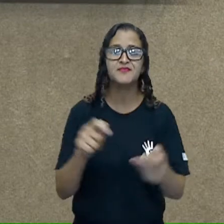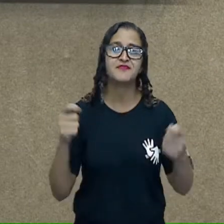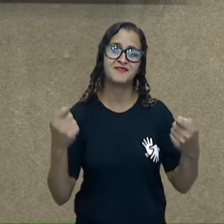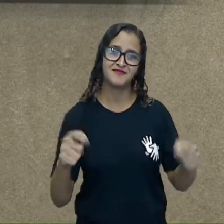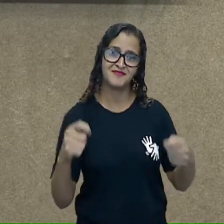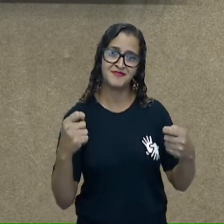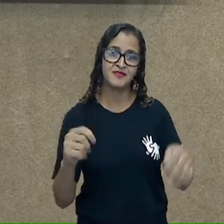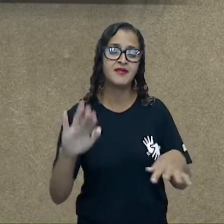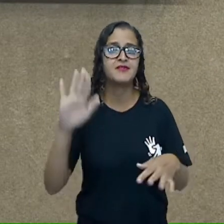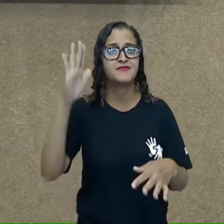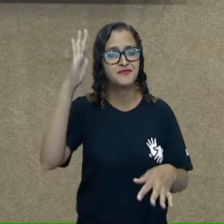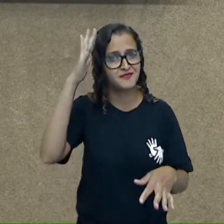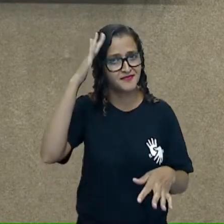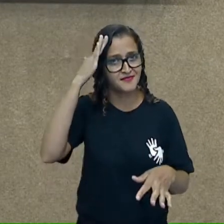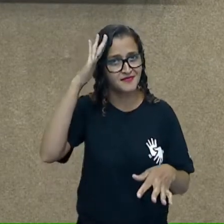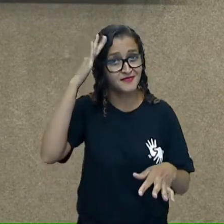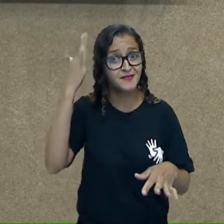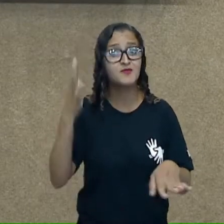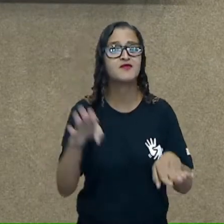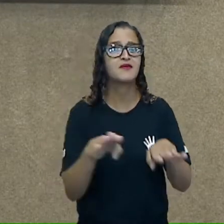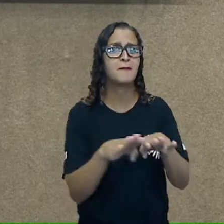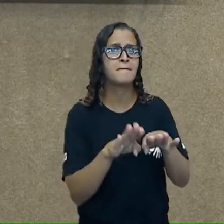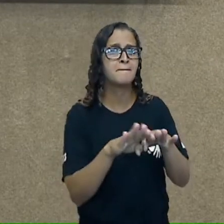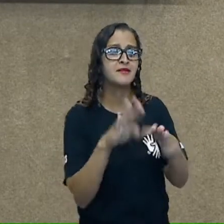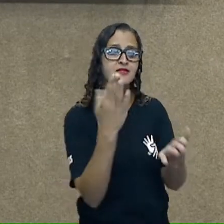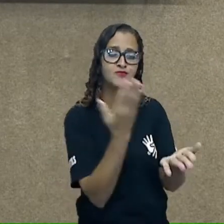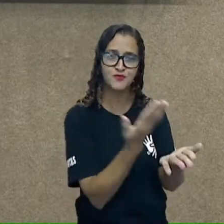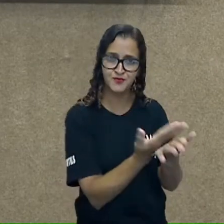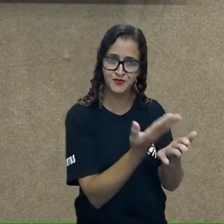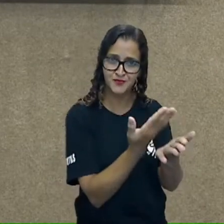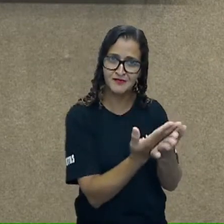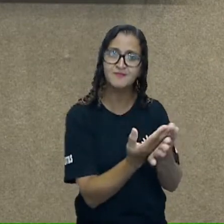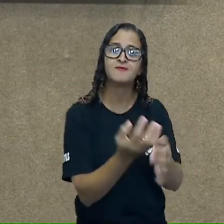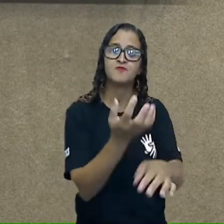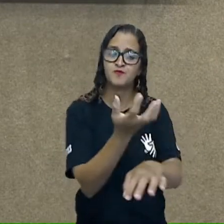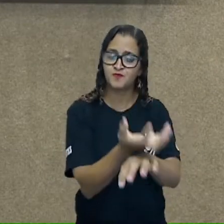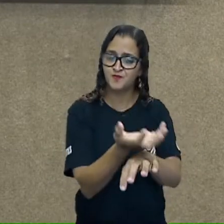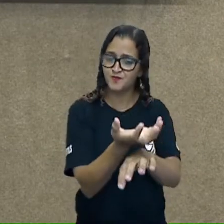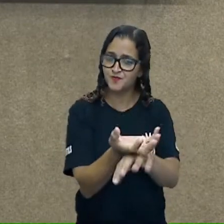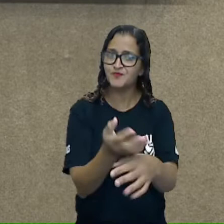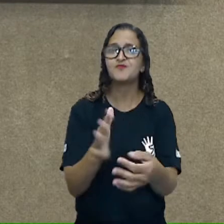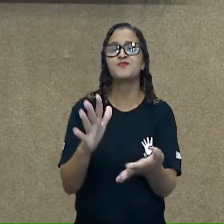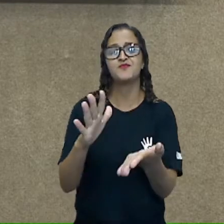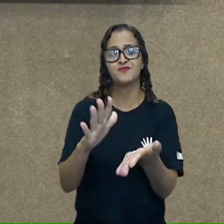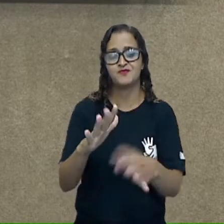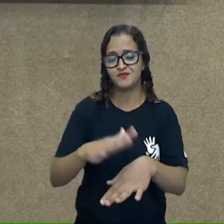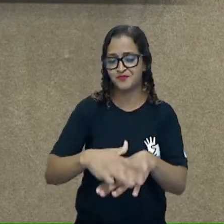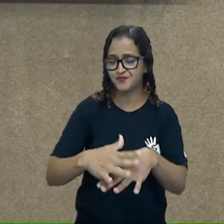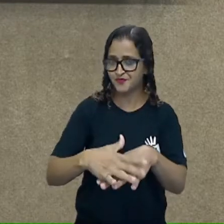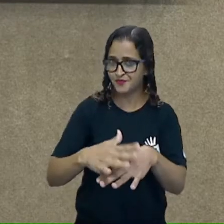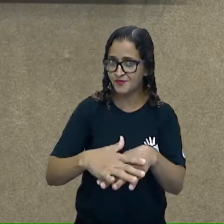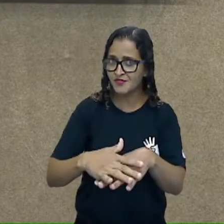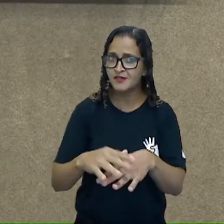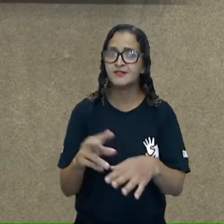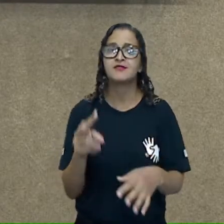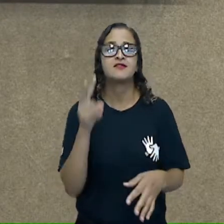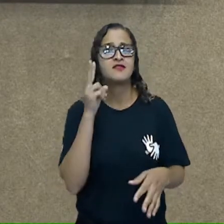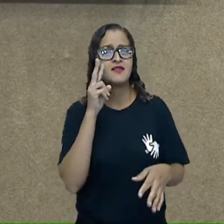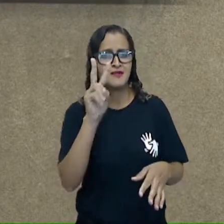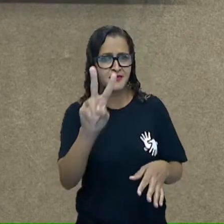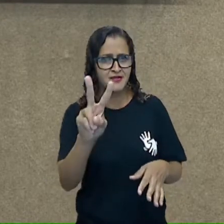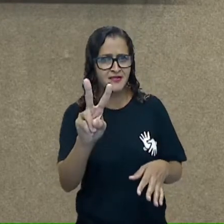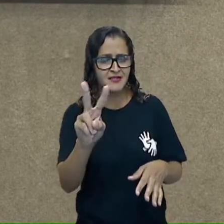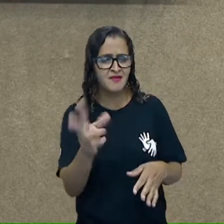precisamos entender e estudarmos matemática. Vocês estão lembrados, lá na educação infantil,